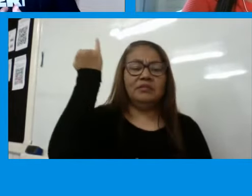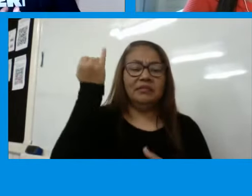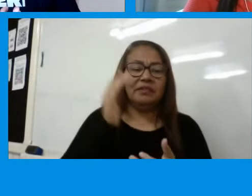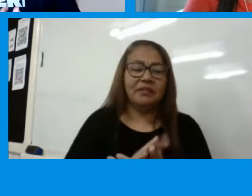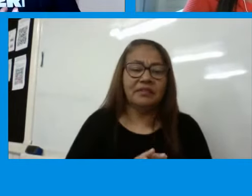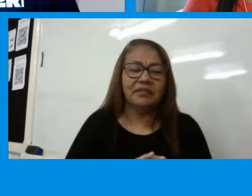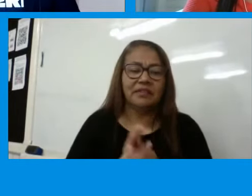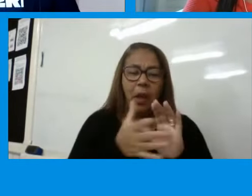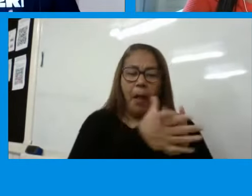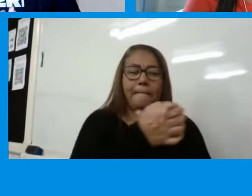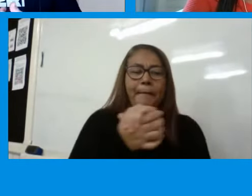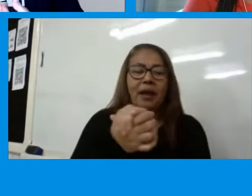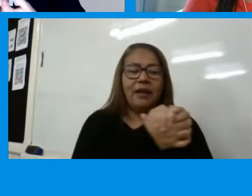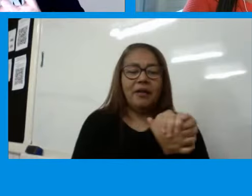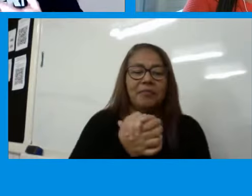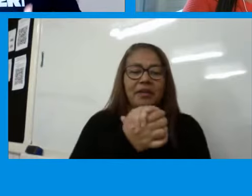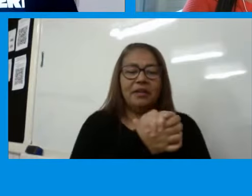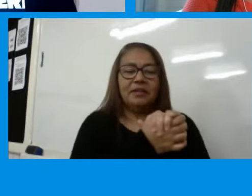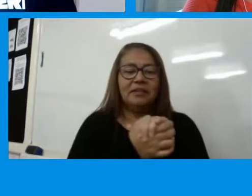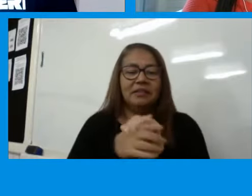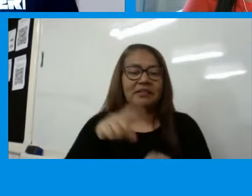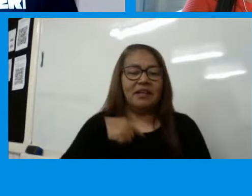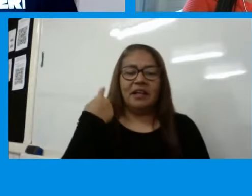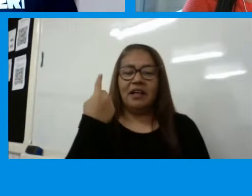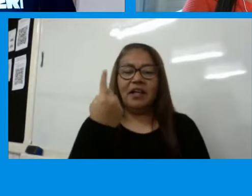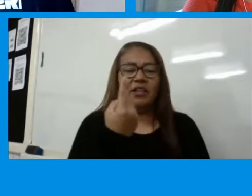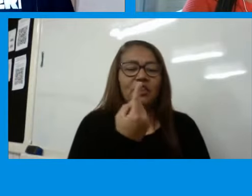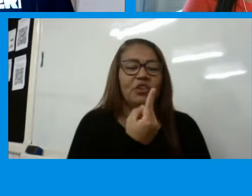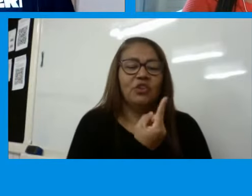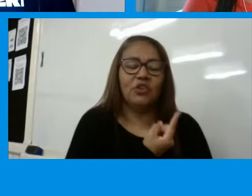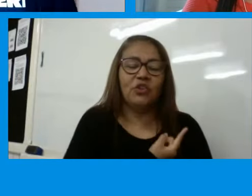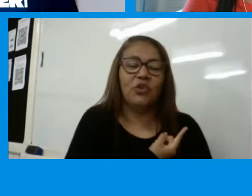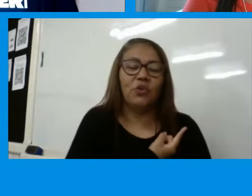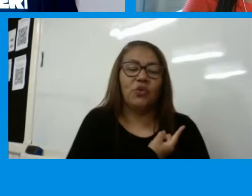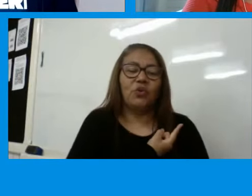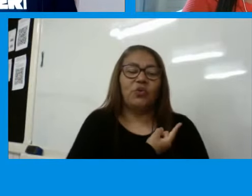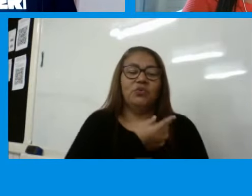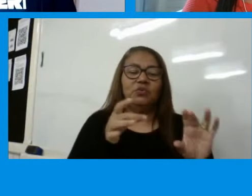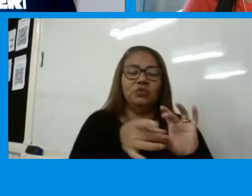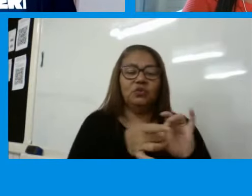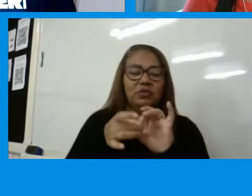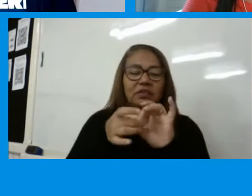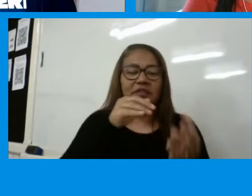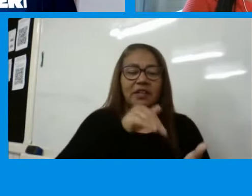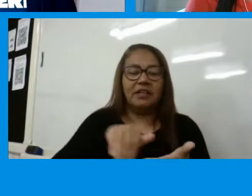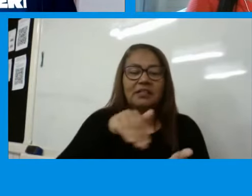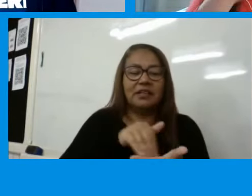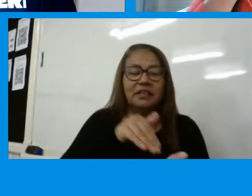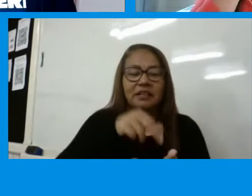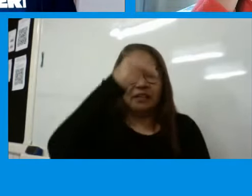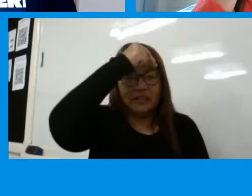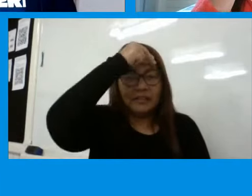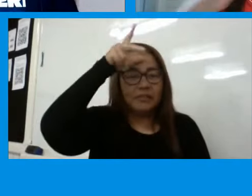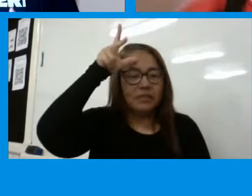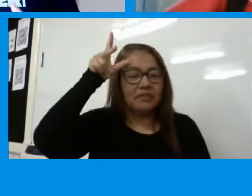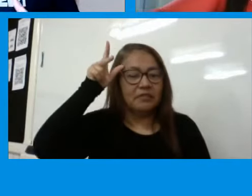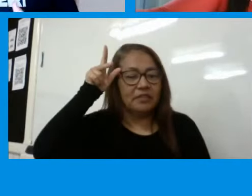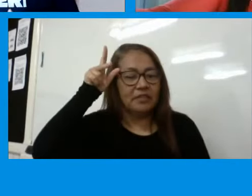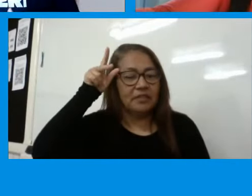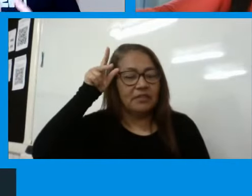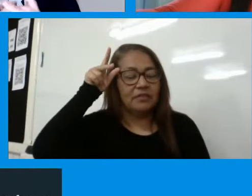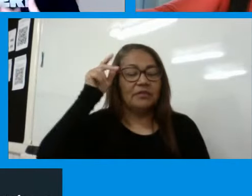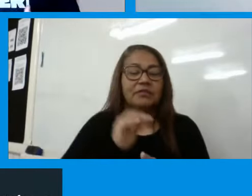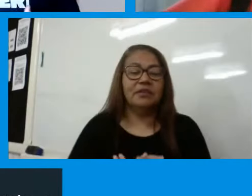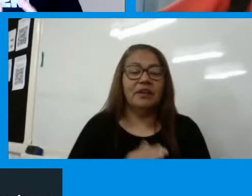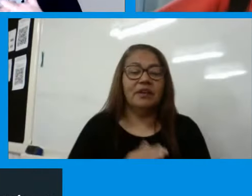Ubeônia, todos que fazem a secretaria, todas e todos que fazem a secretaria municipal, né, momentos como esse fazem a diferença